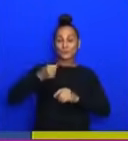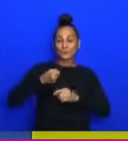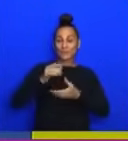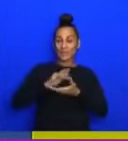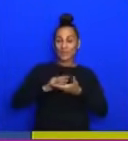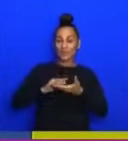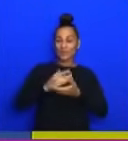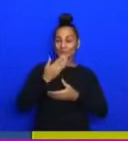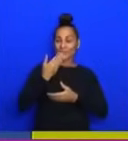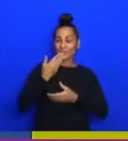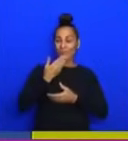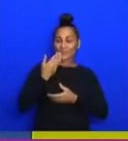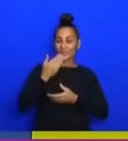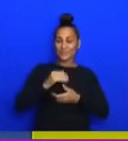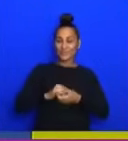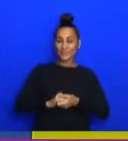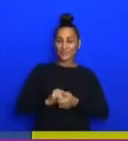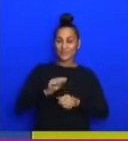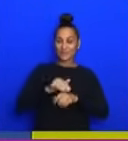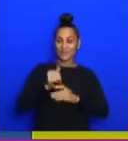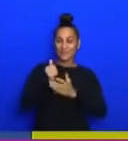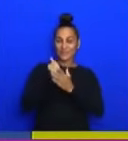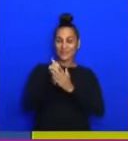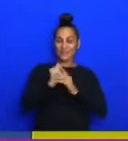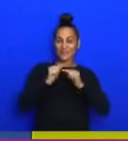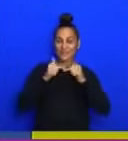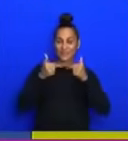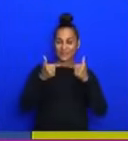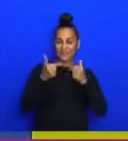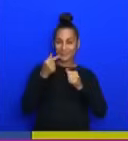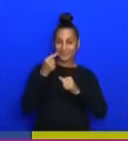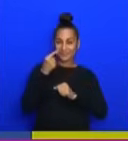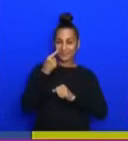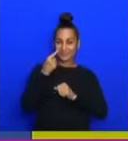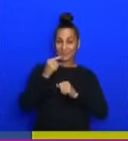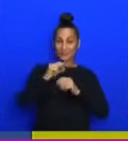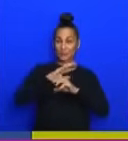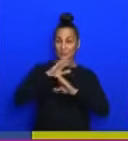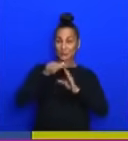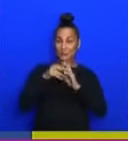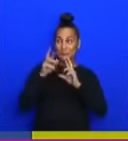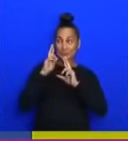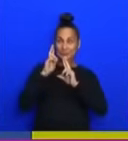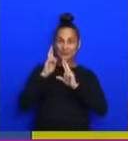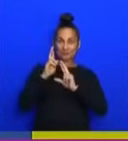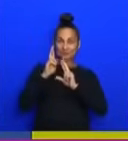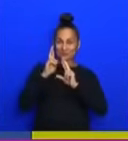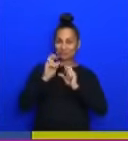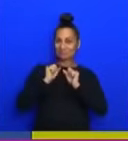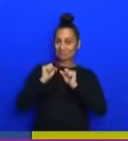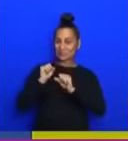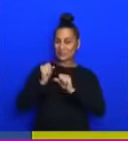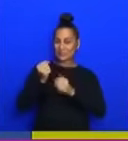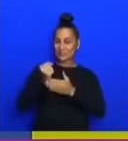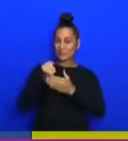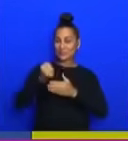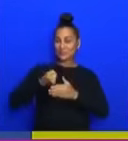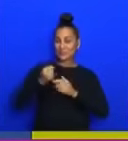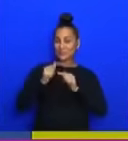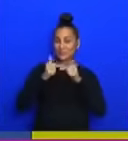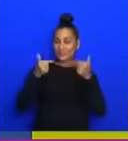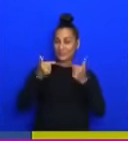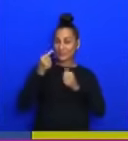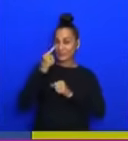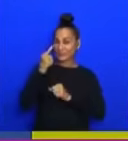último número da Loto Fácil. Vem sorte, todos na expectativa, pode ser o seu número da